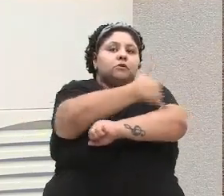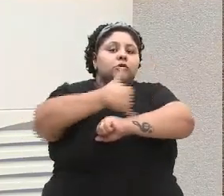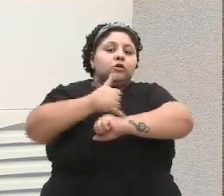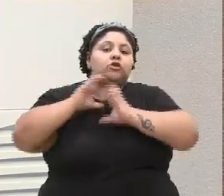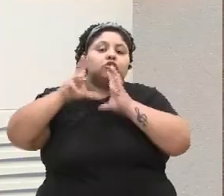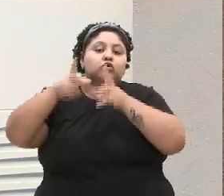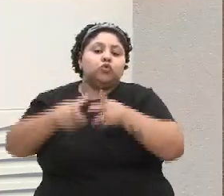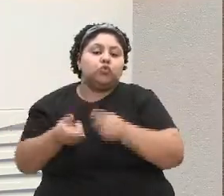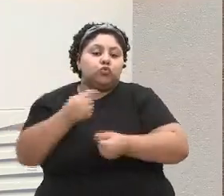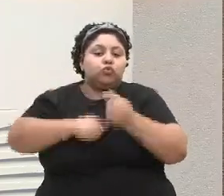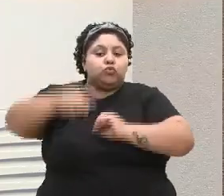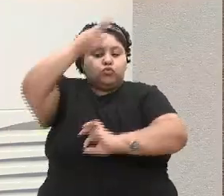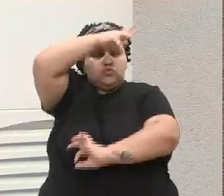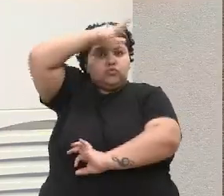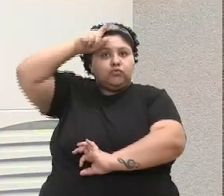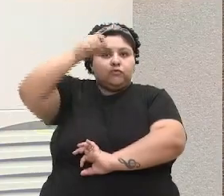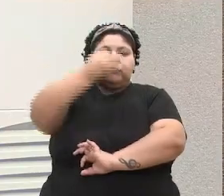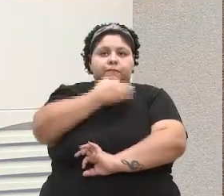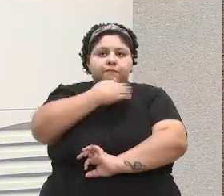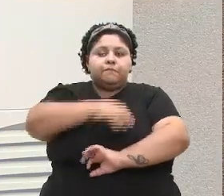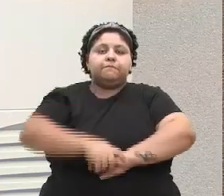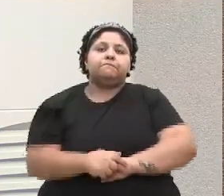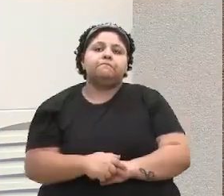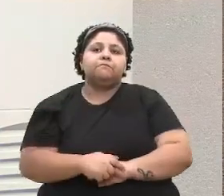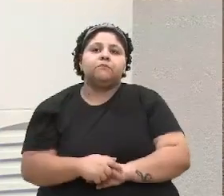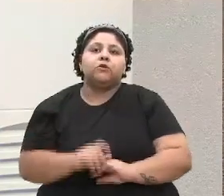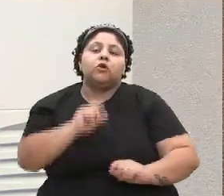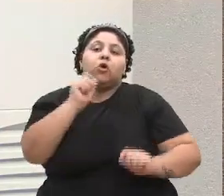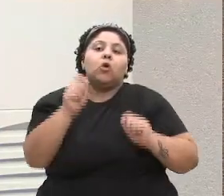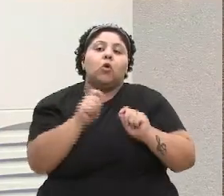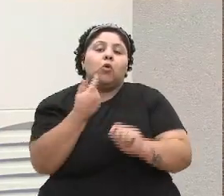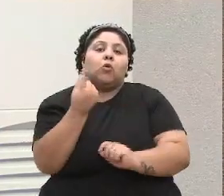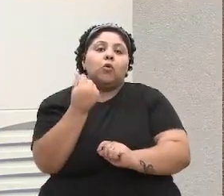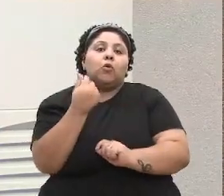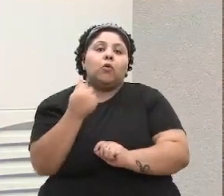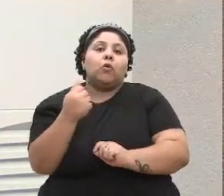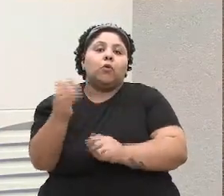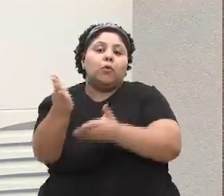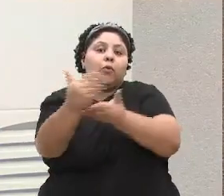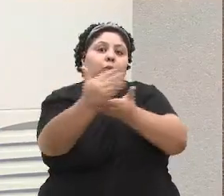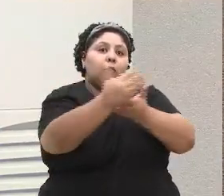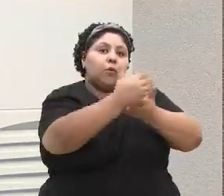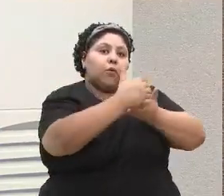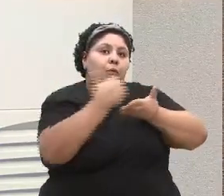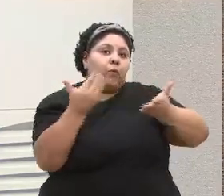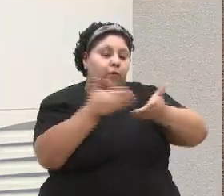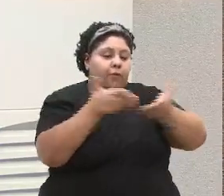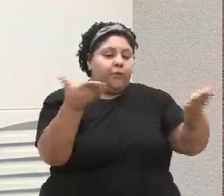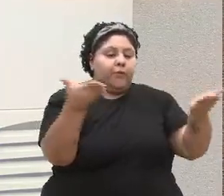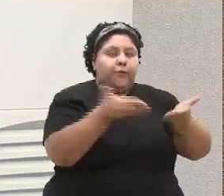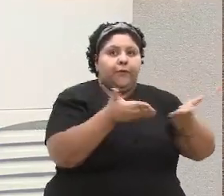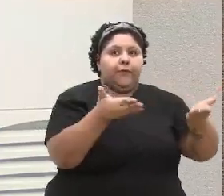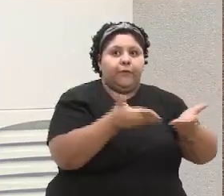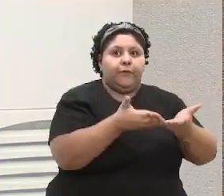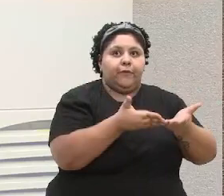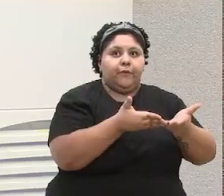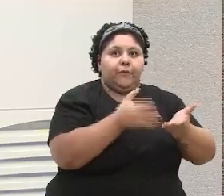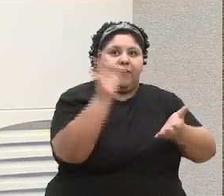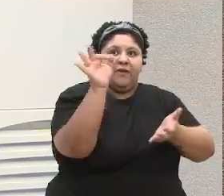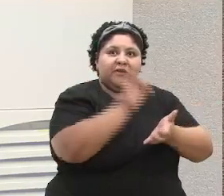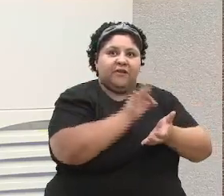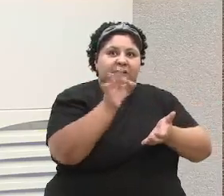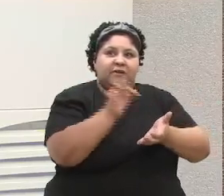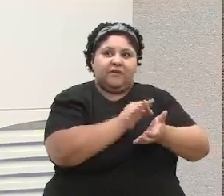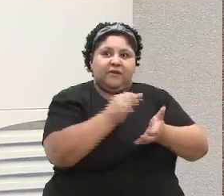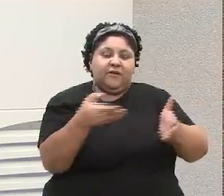totalmente administrado pela Prefeitura de Caxias do Sul? Quais foram os valores arrecadados até o presente momento, oriundo da tarifa de embarque, tarifa